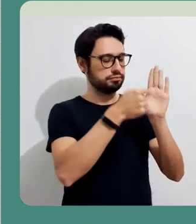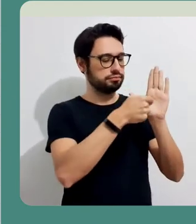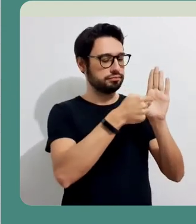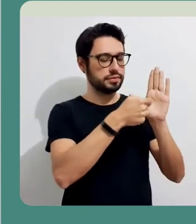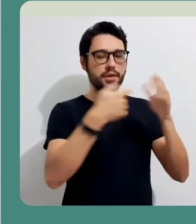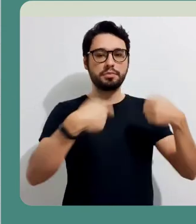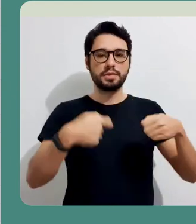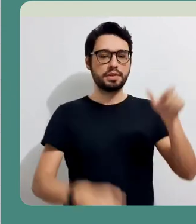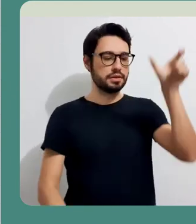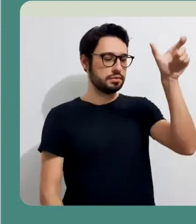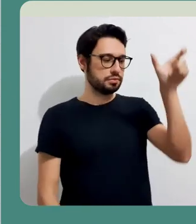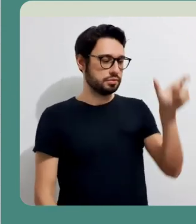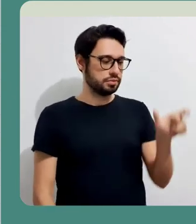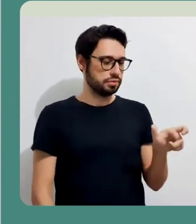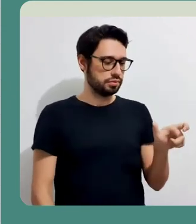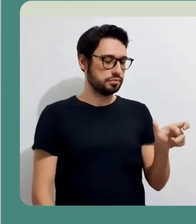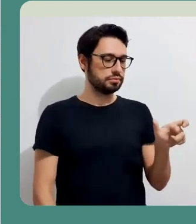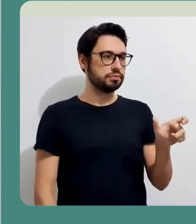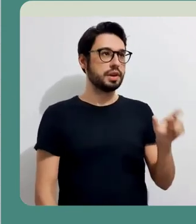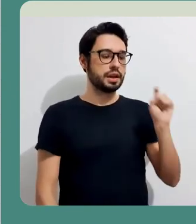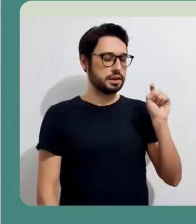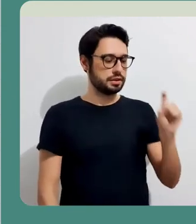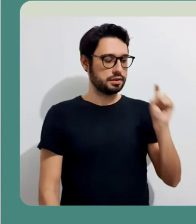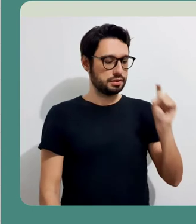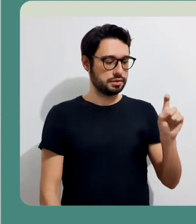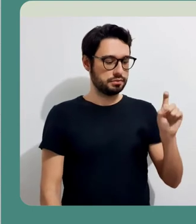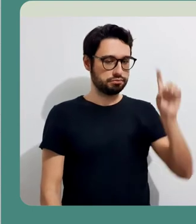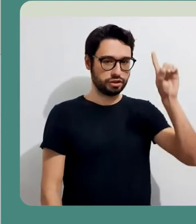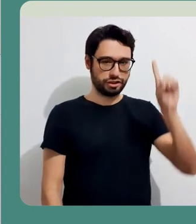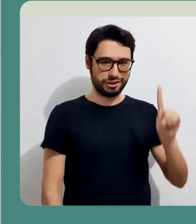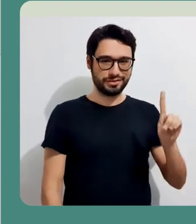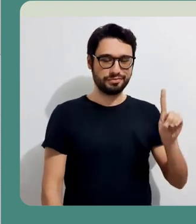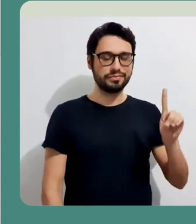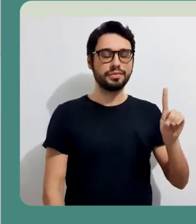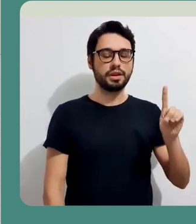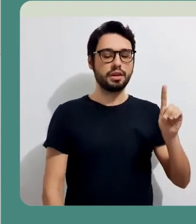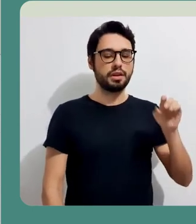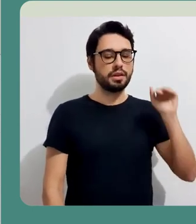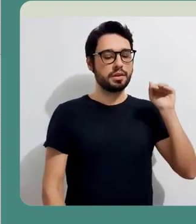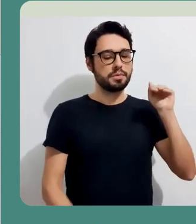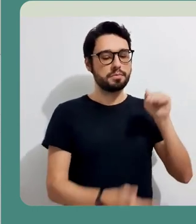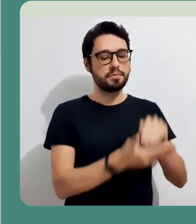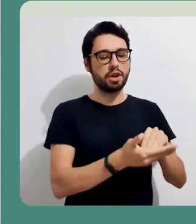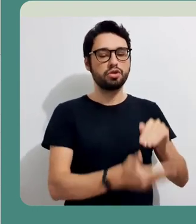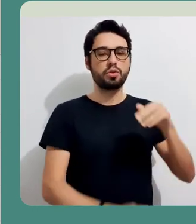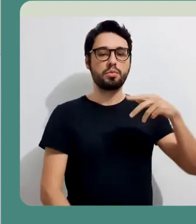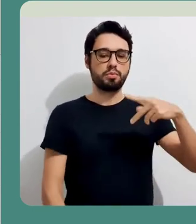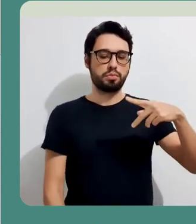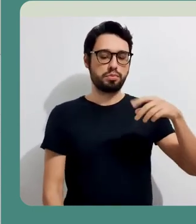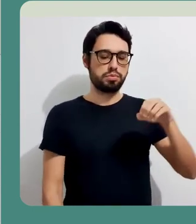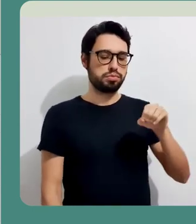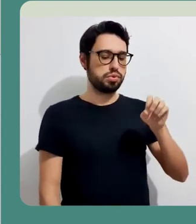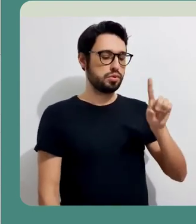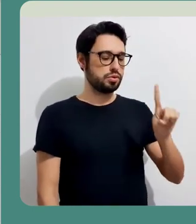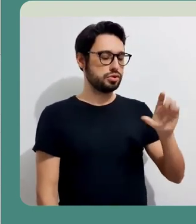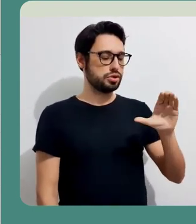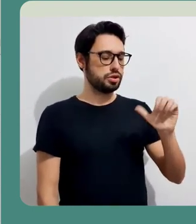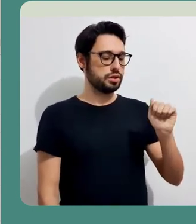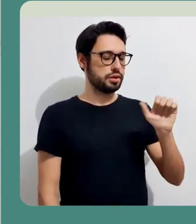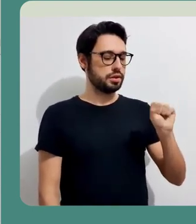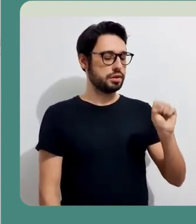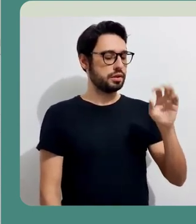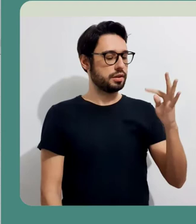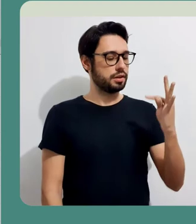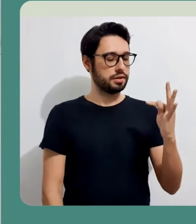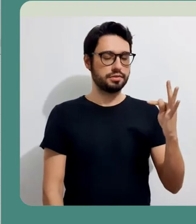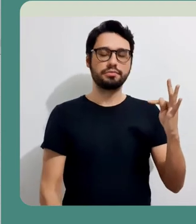utilizando o keyboard vai servir aqui no canto superior direito ficar nessa seta direcional para baixo e vir aqui